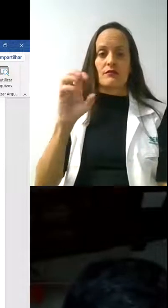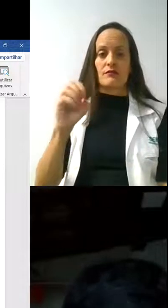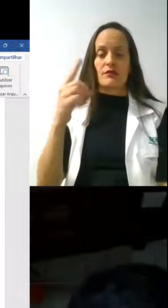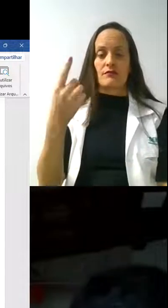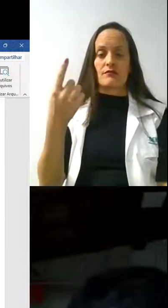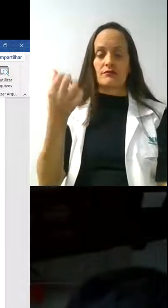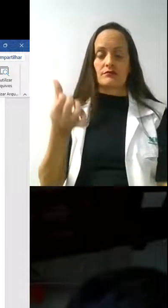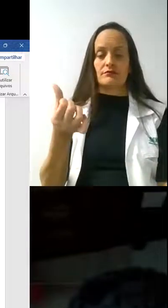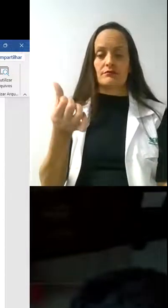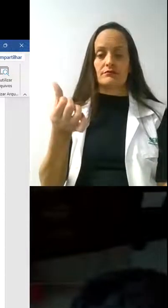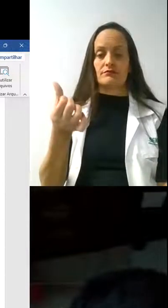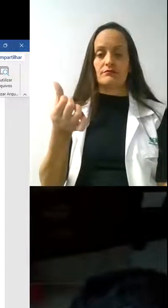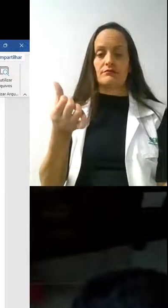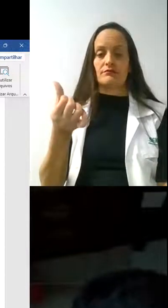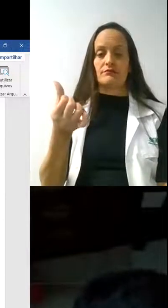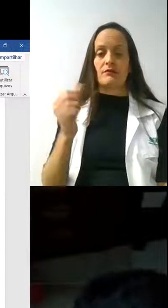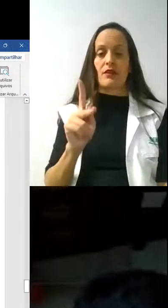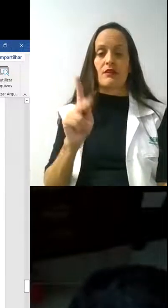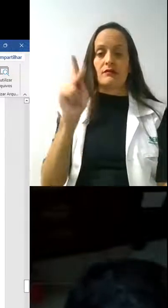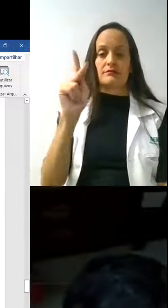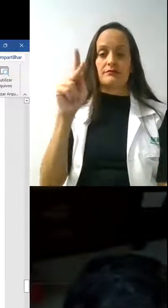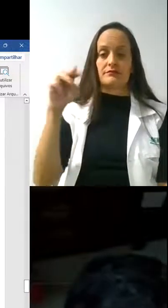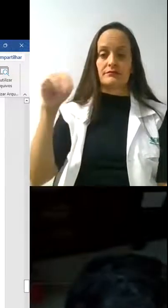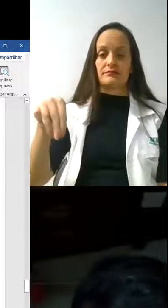0,0016 o quê? km.